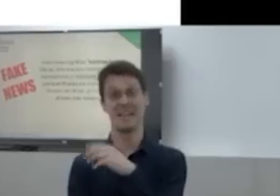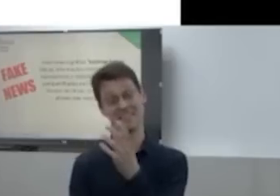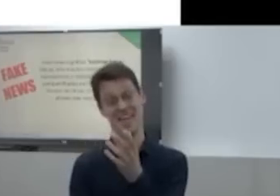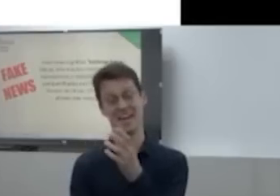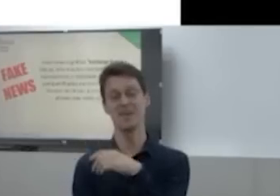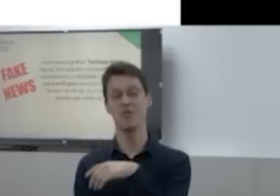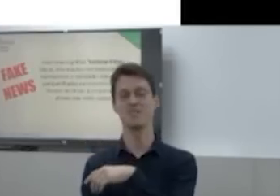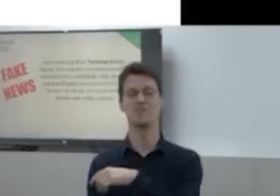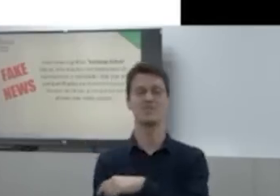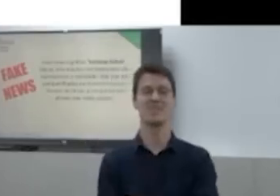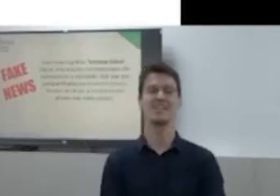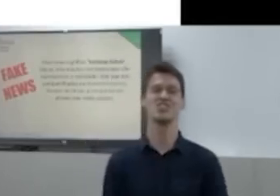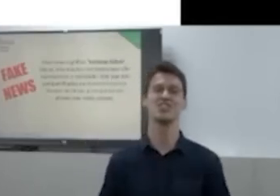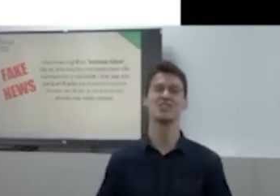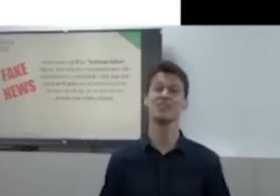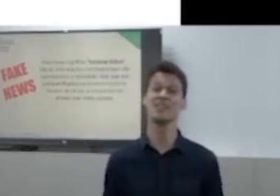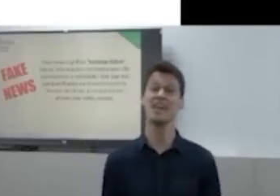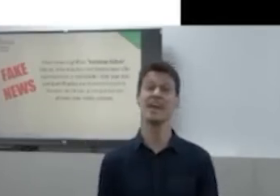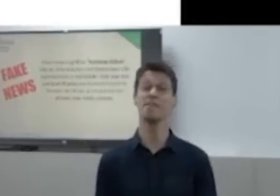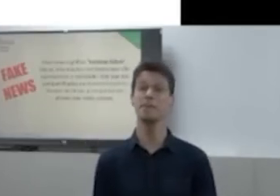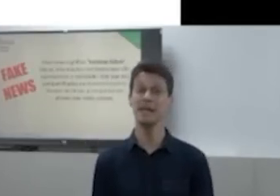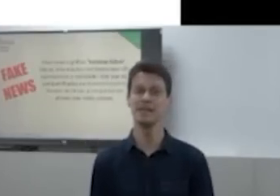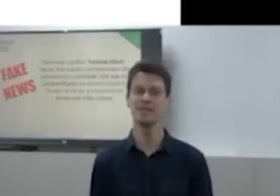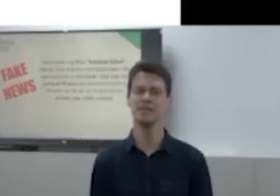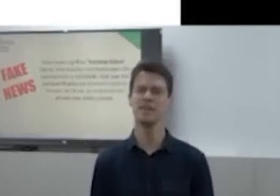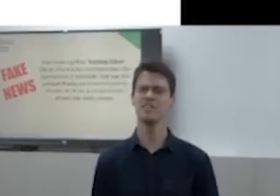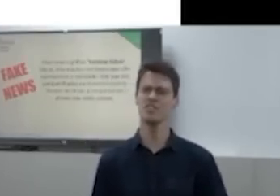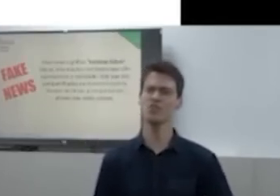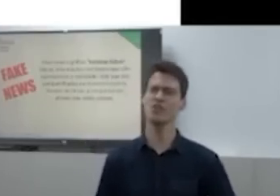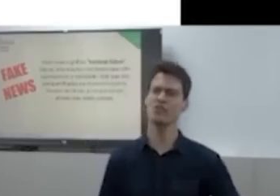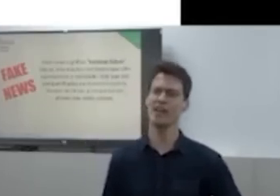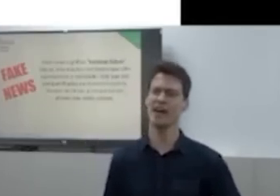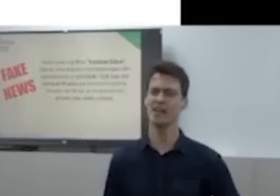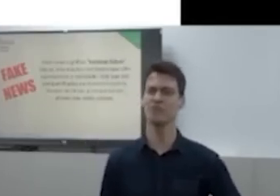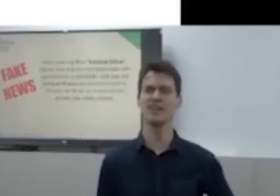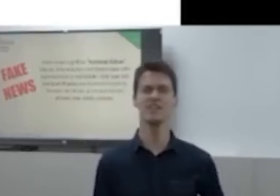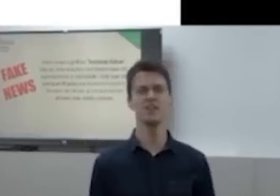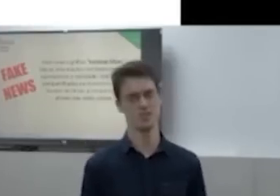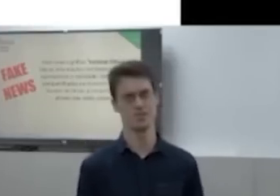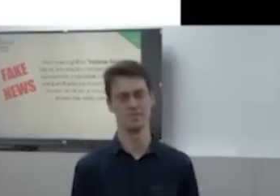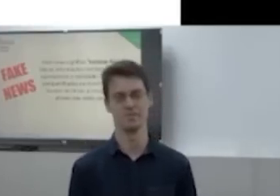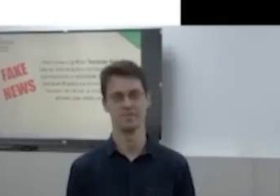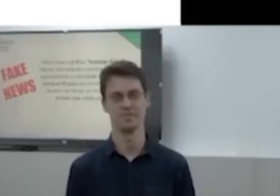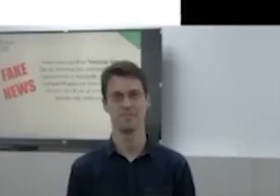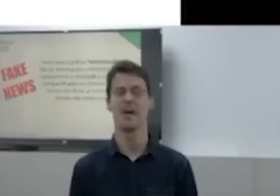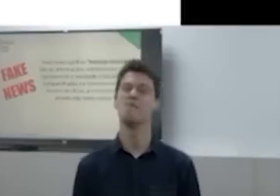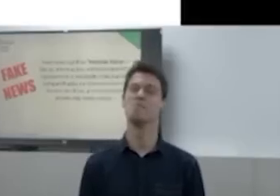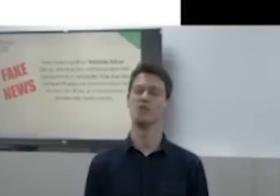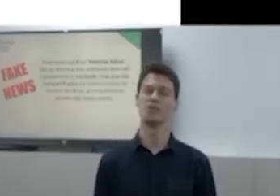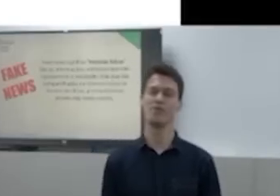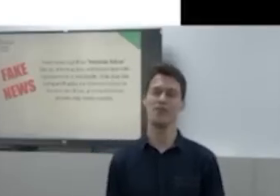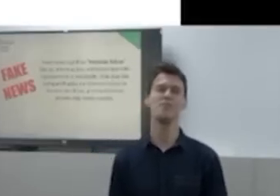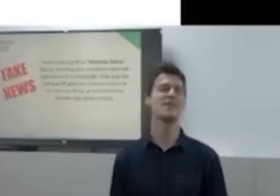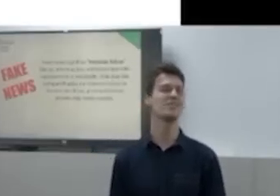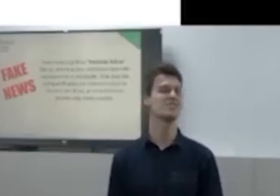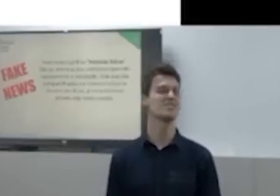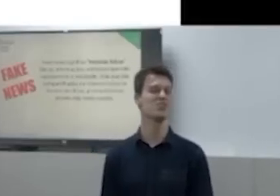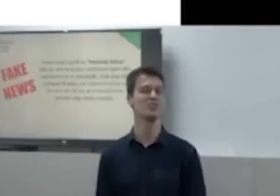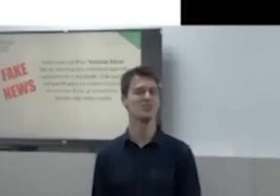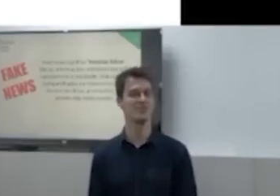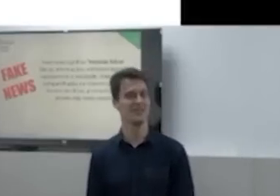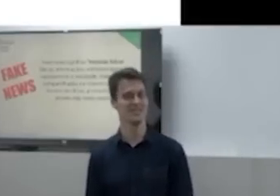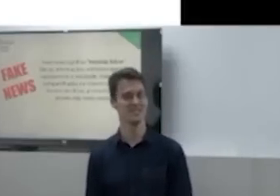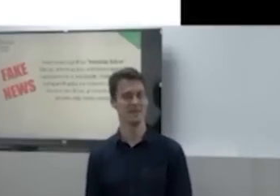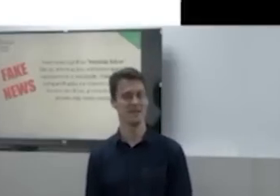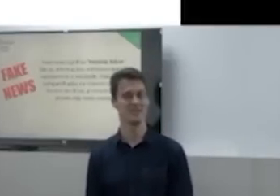formato da Terra, que algumas pessoas acreditam que é plano. Vocês já ouviram falar em fake news? Muito